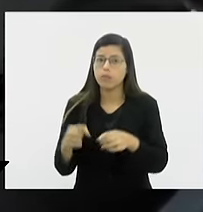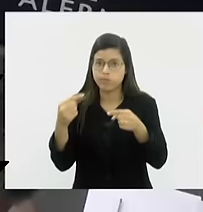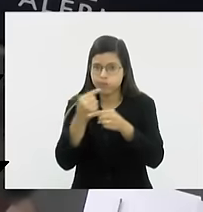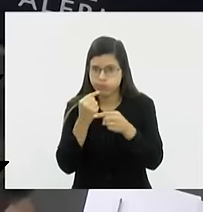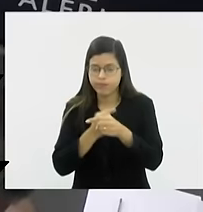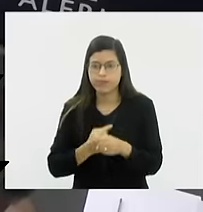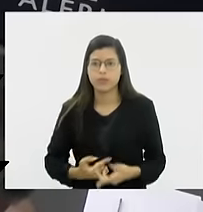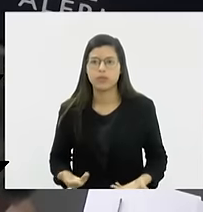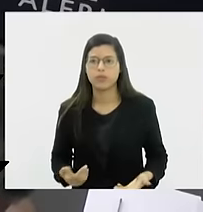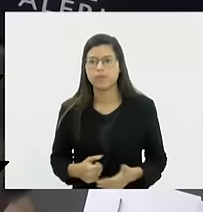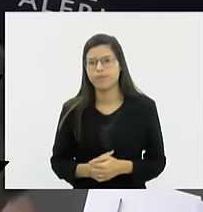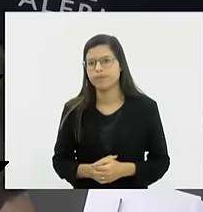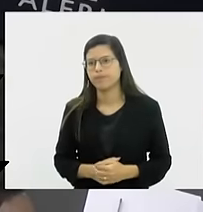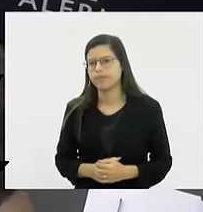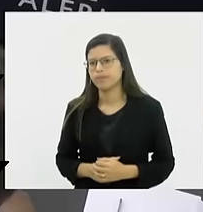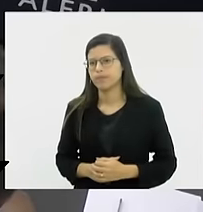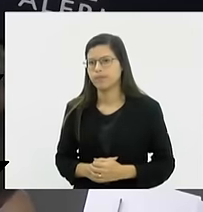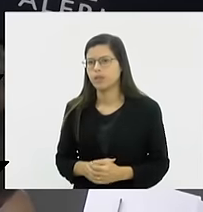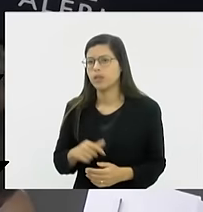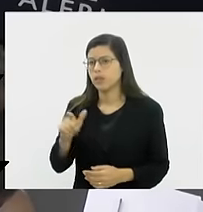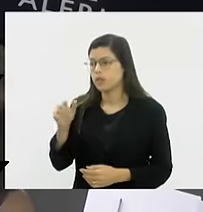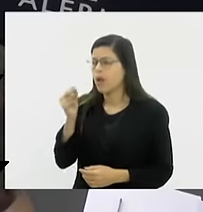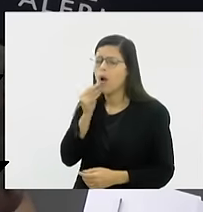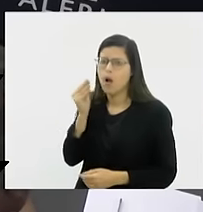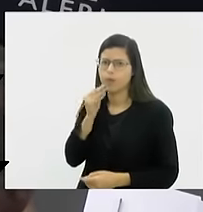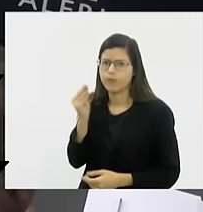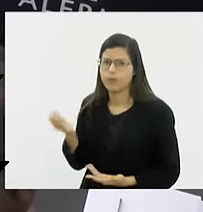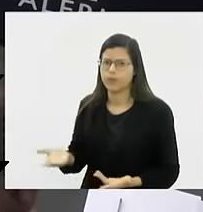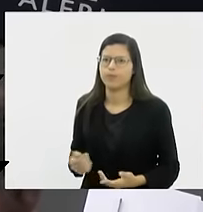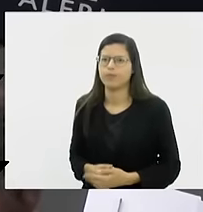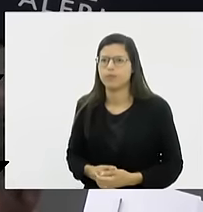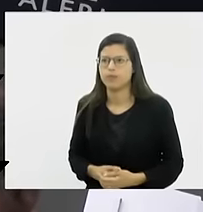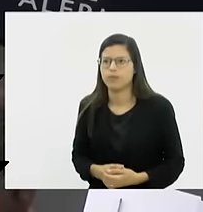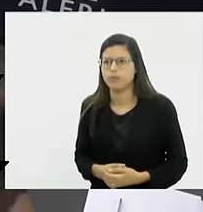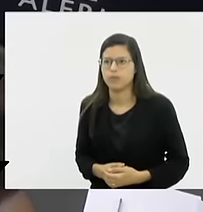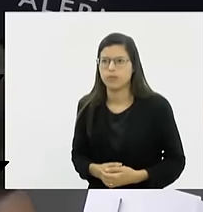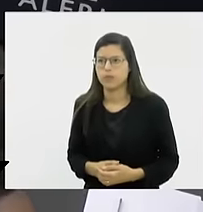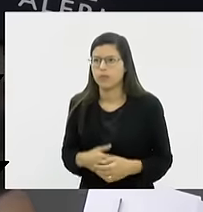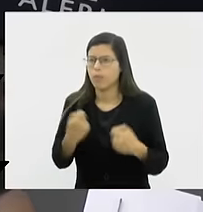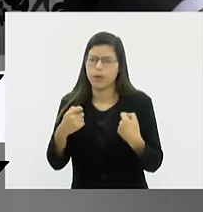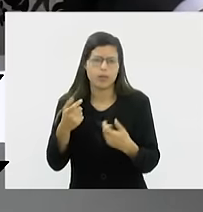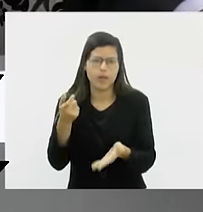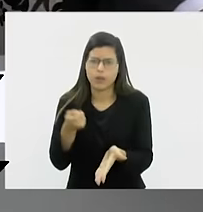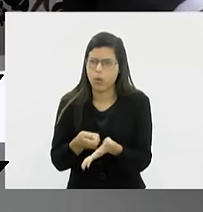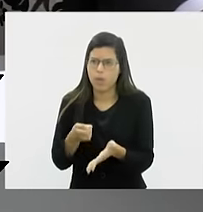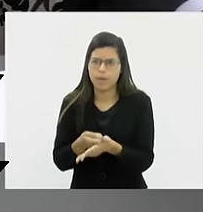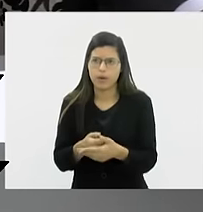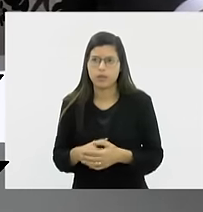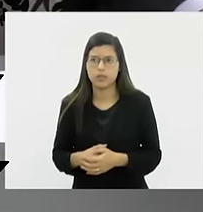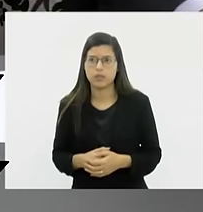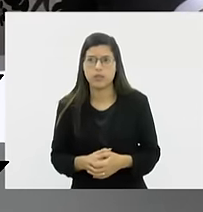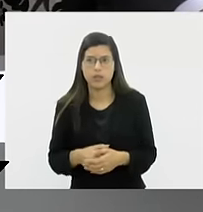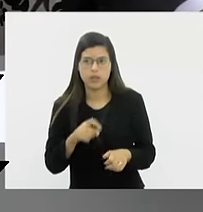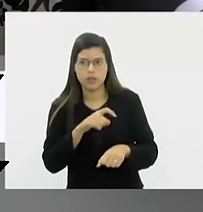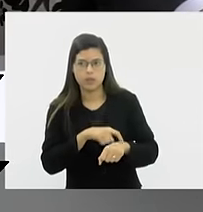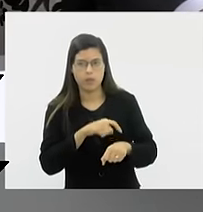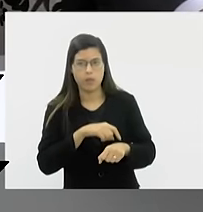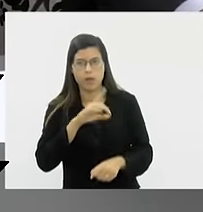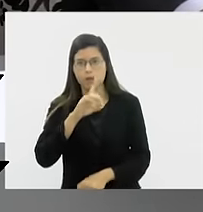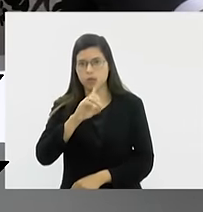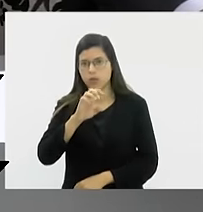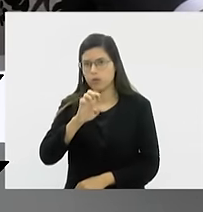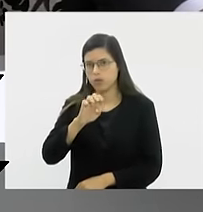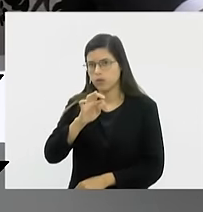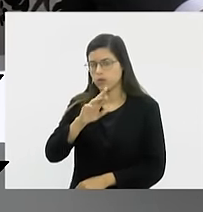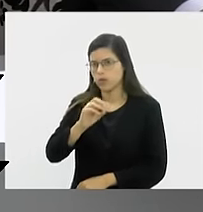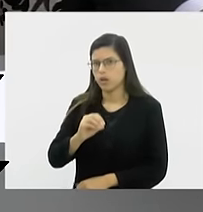isso é uma contratação óbvia. Presidente, nesse momento, deputado... Nem deveria ter cobrança. Nesse momento, o DETRA exigiu que a empresa que